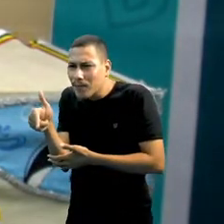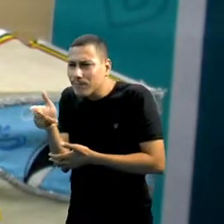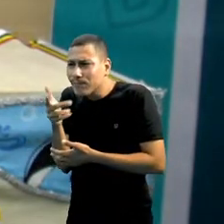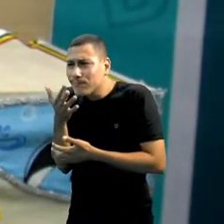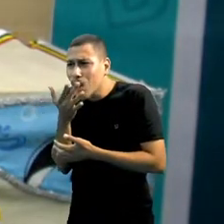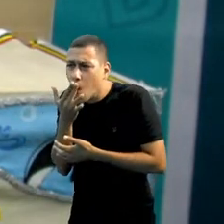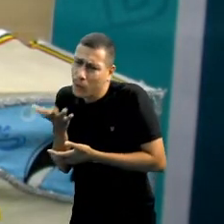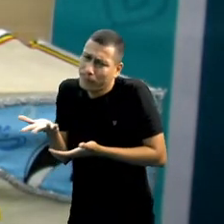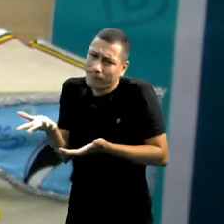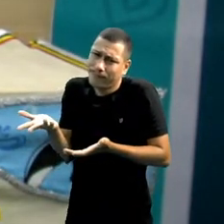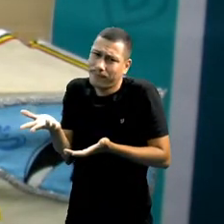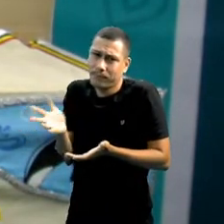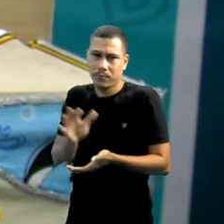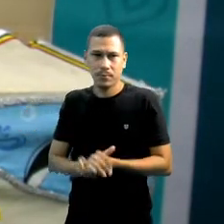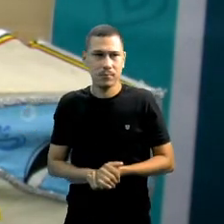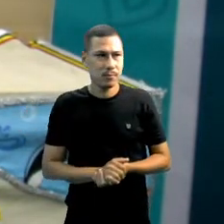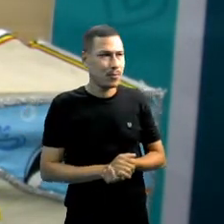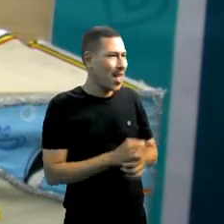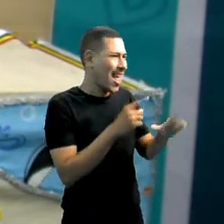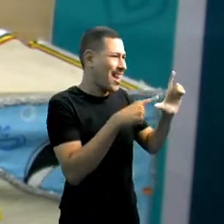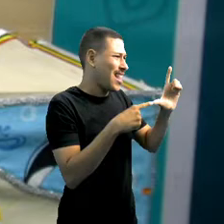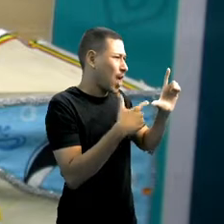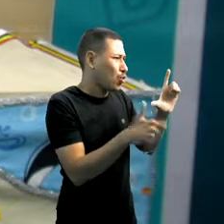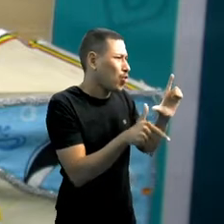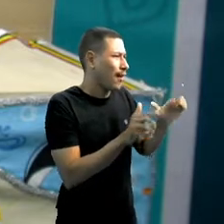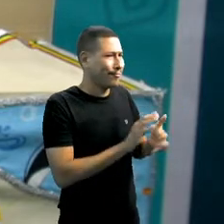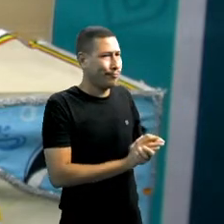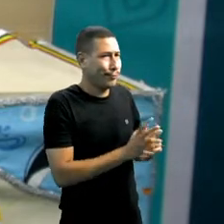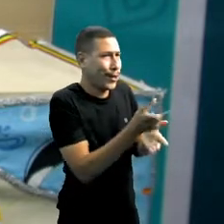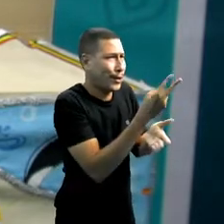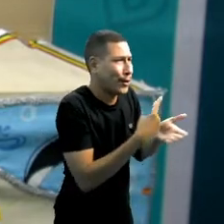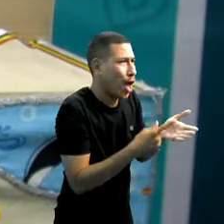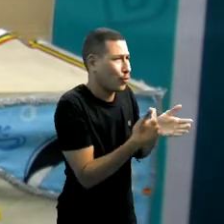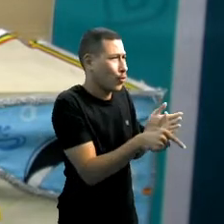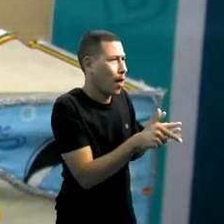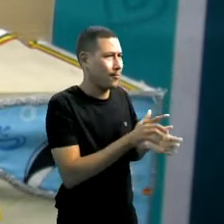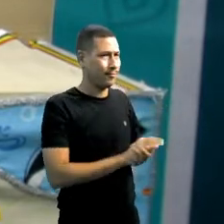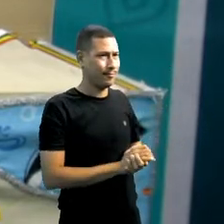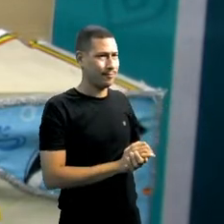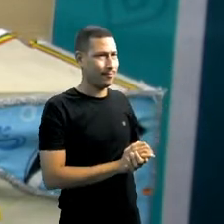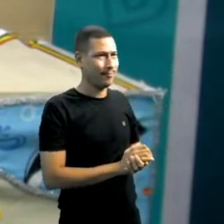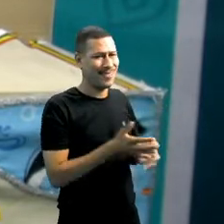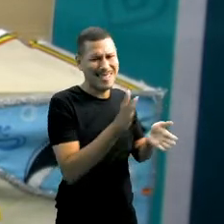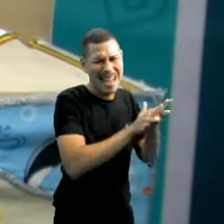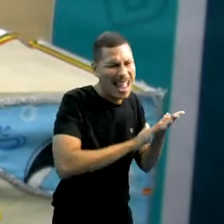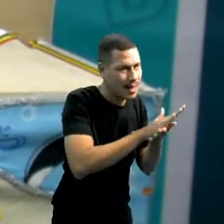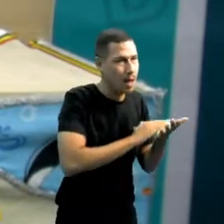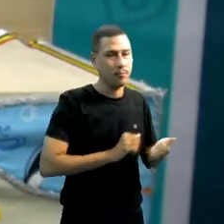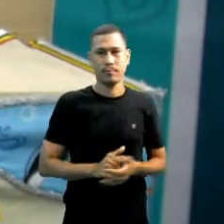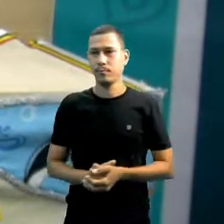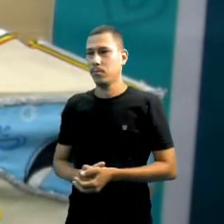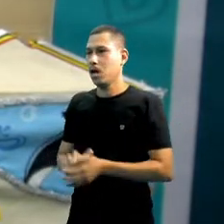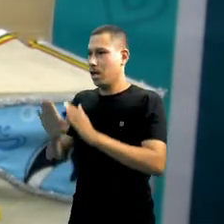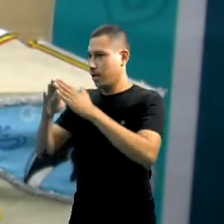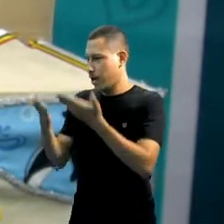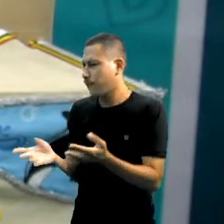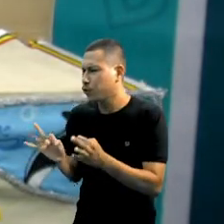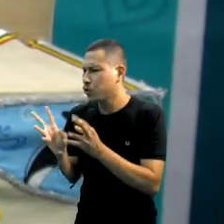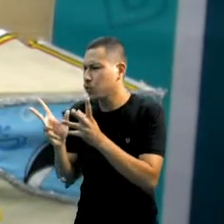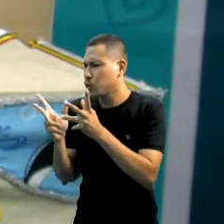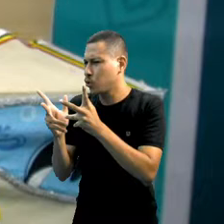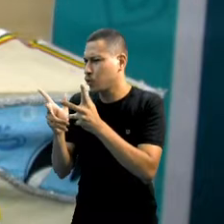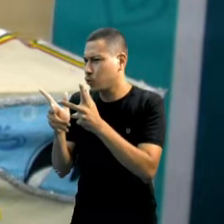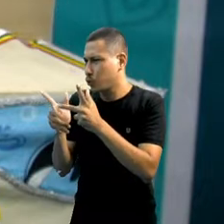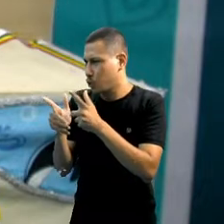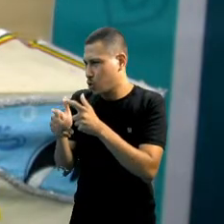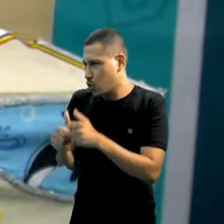Sem cor. Sem letra. Sem letra, sem nada. Isso. Sem nada. E todos os livros de leiturinha